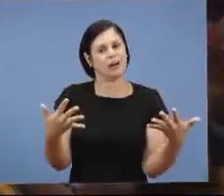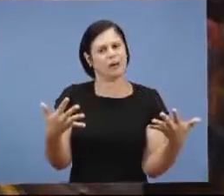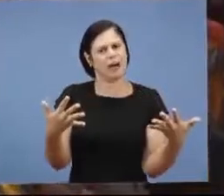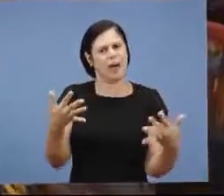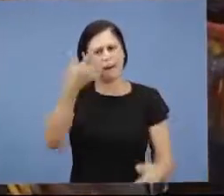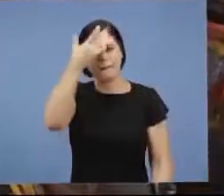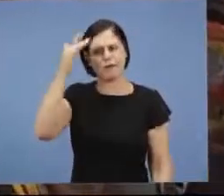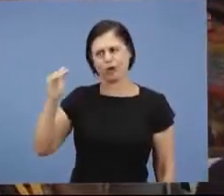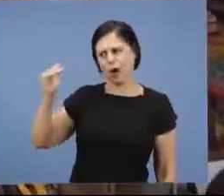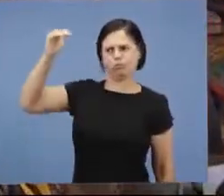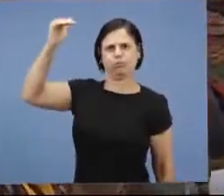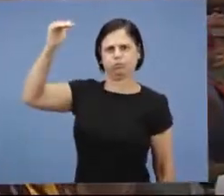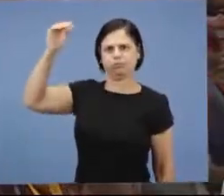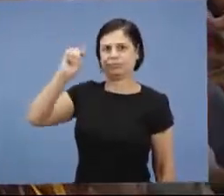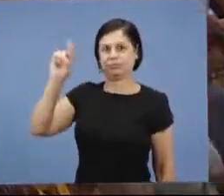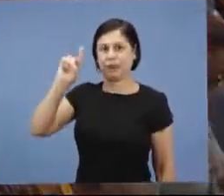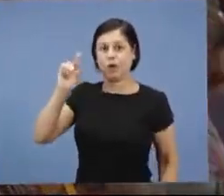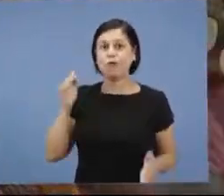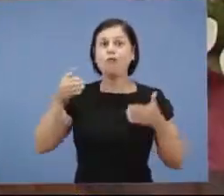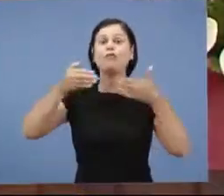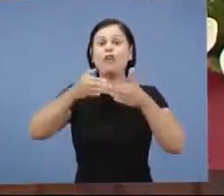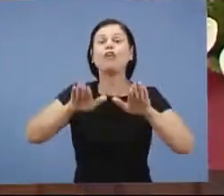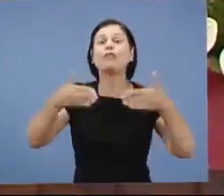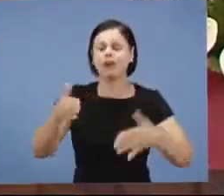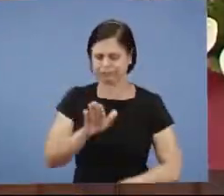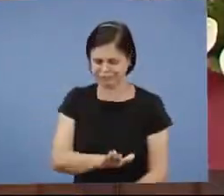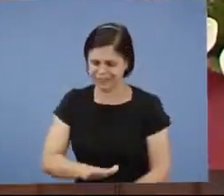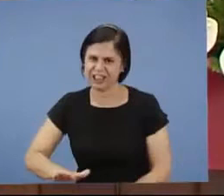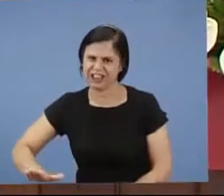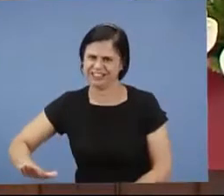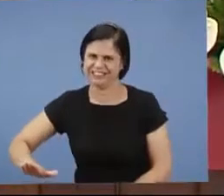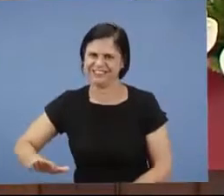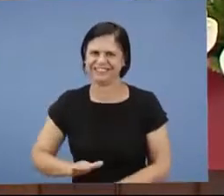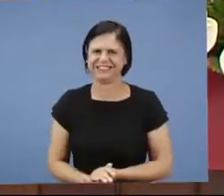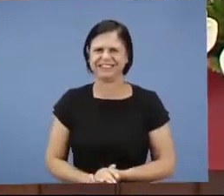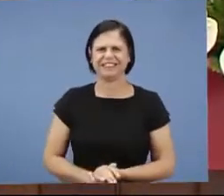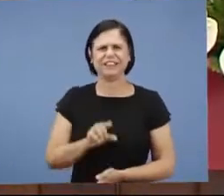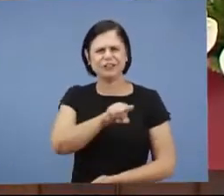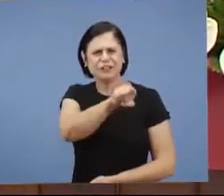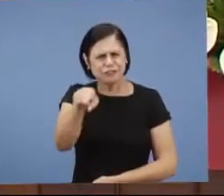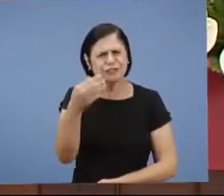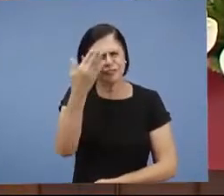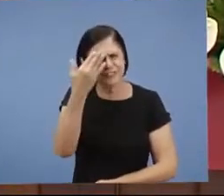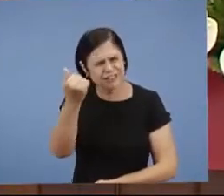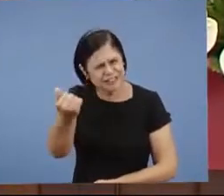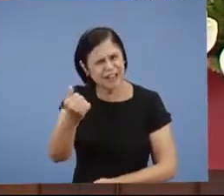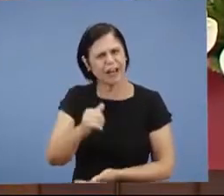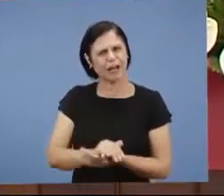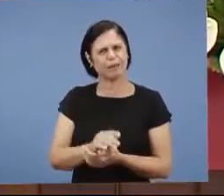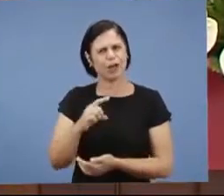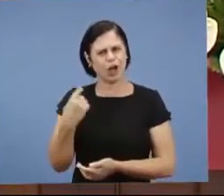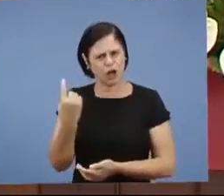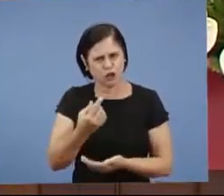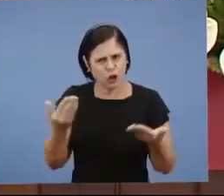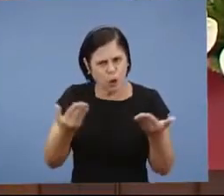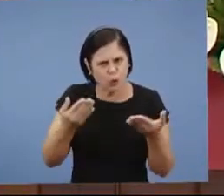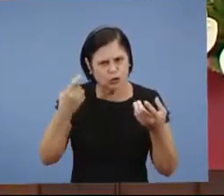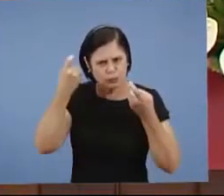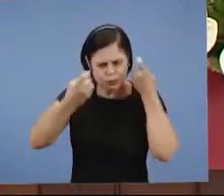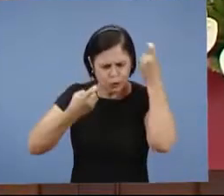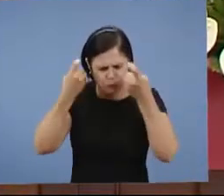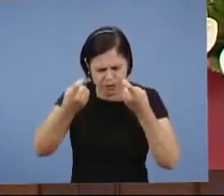adultos, foi com as crianças. E os irmãos sabem que nossa grande